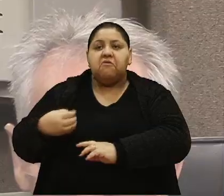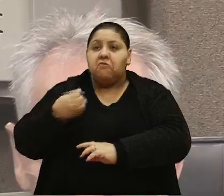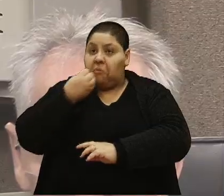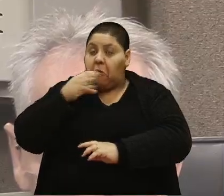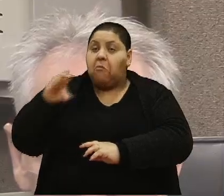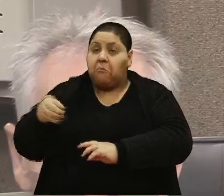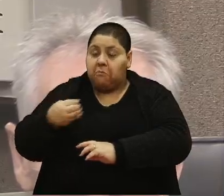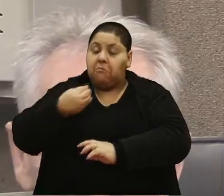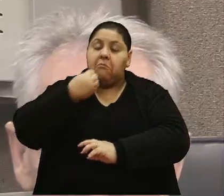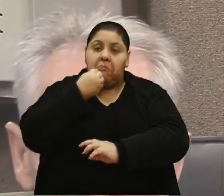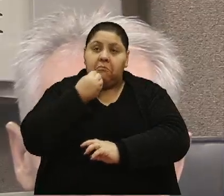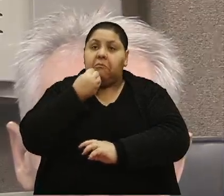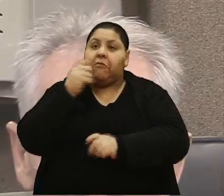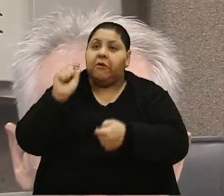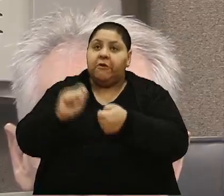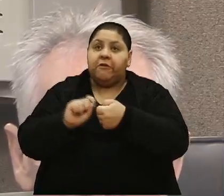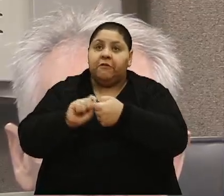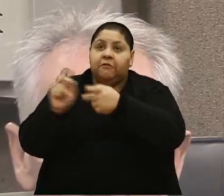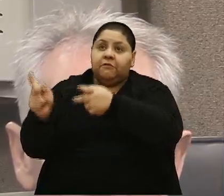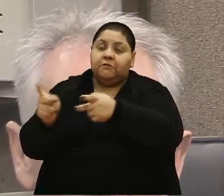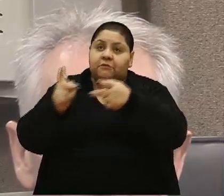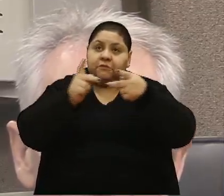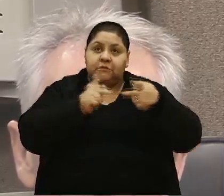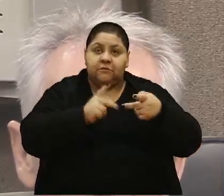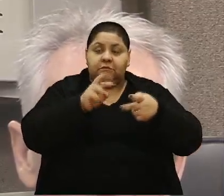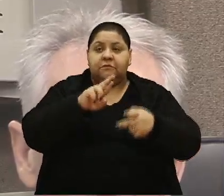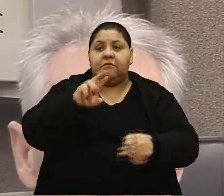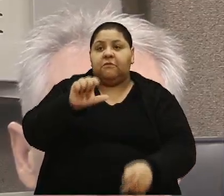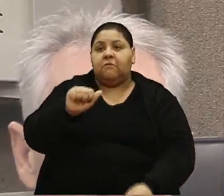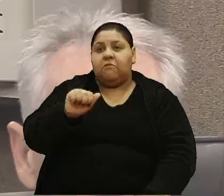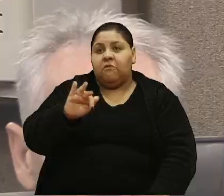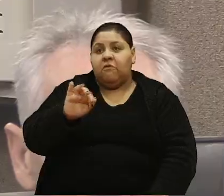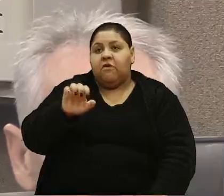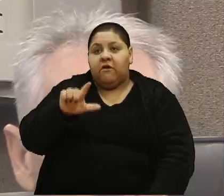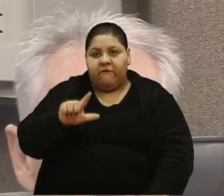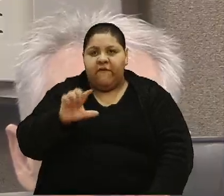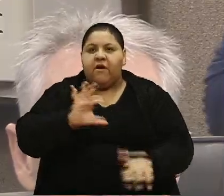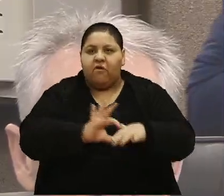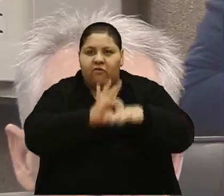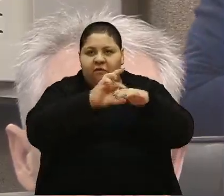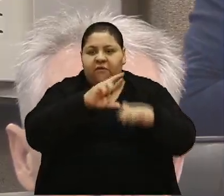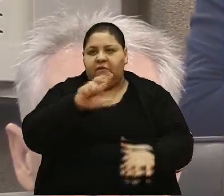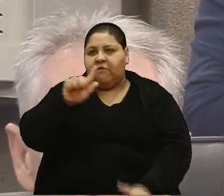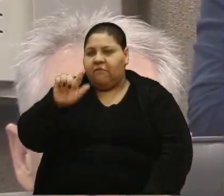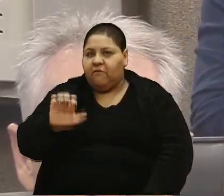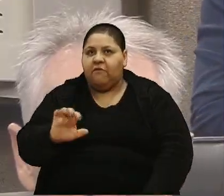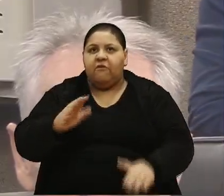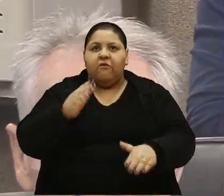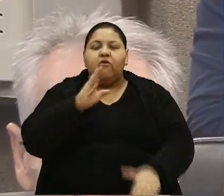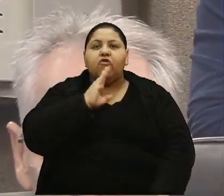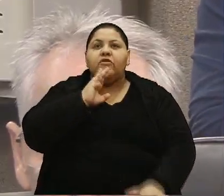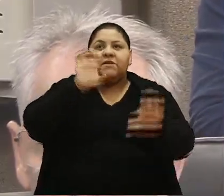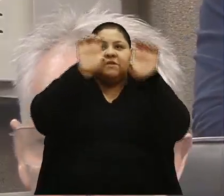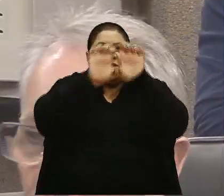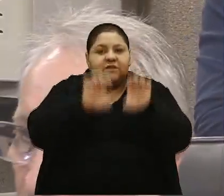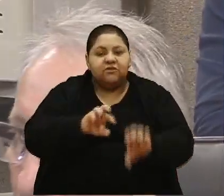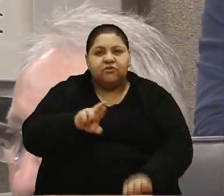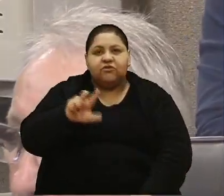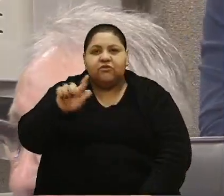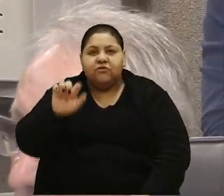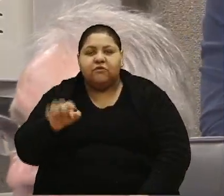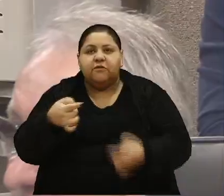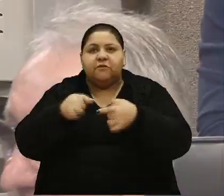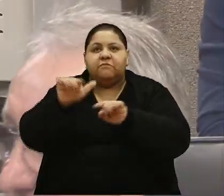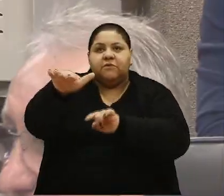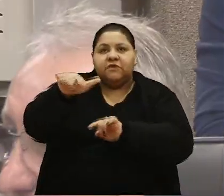gente vai fazer uma visita lá, conforme o Rafael, né, nos convidou, então vamos conhecer toda aquela estrutura da RGE. Mas eu queria chamar o meu